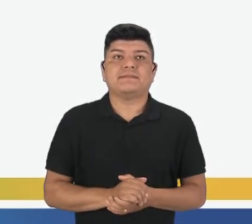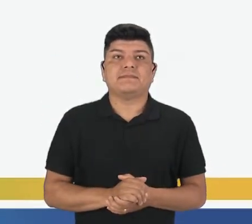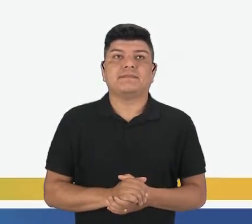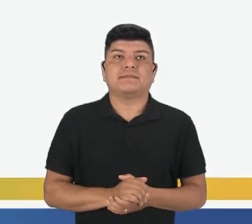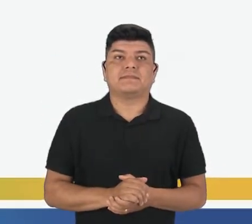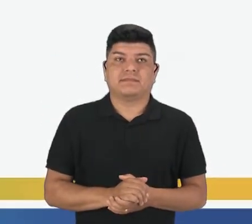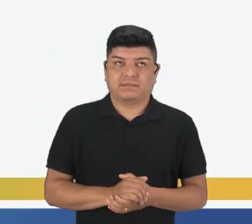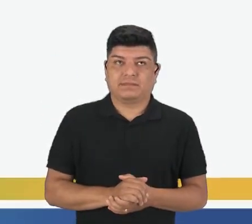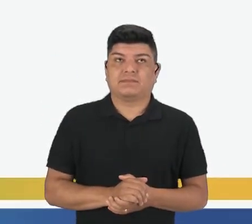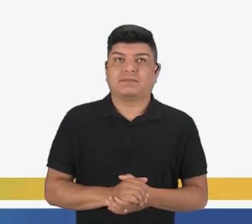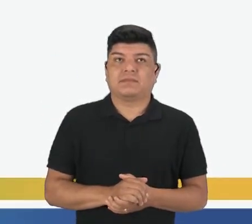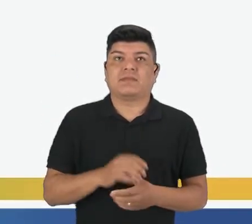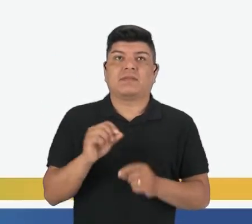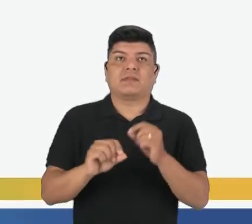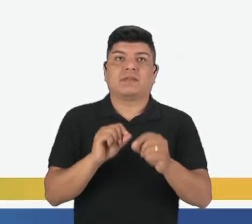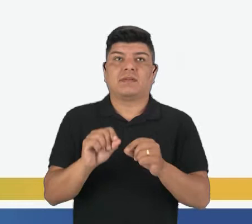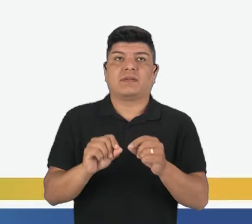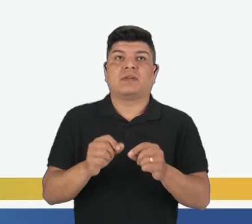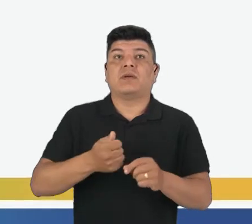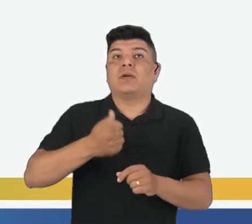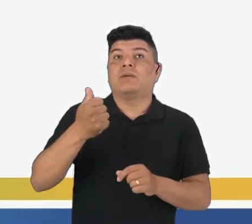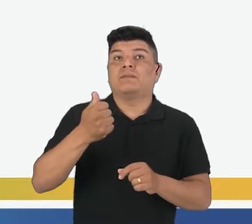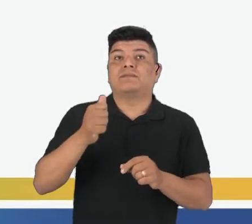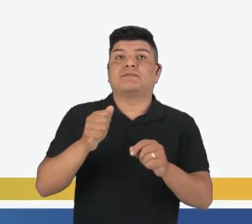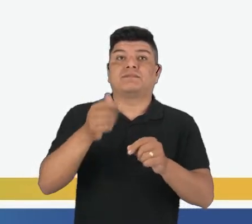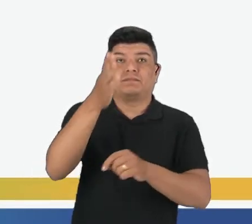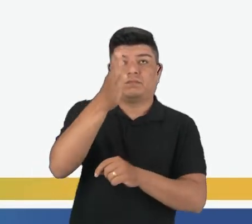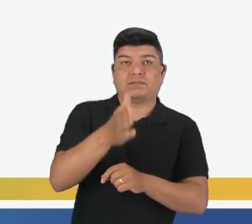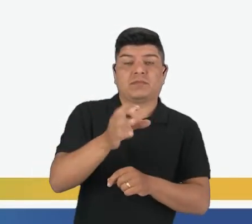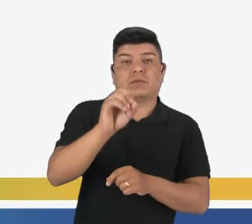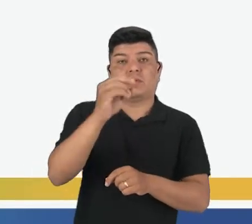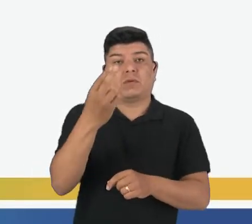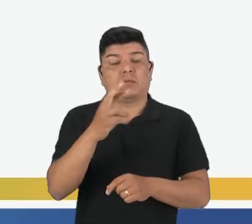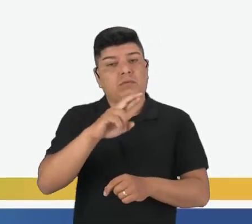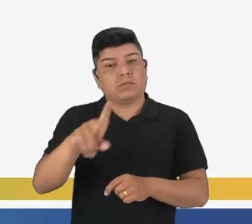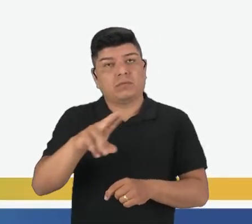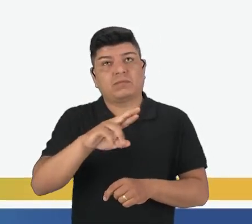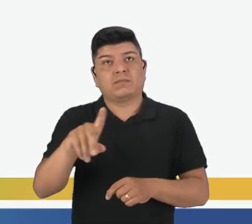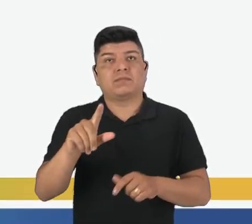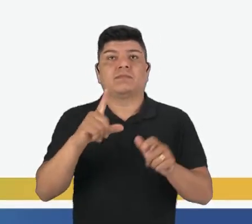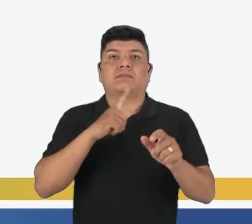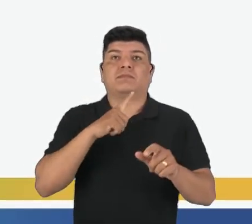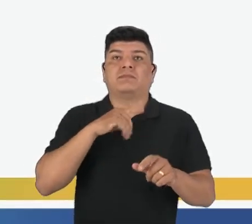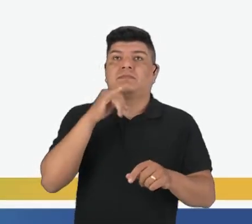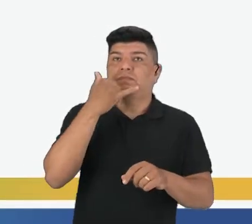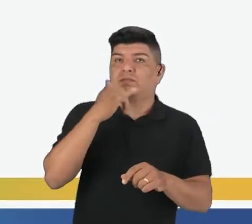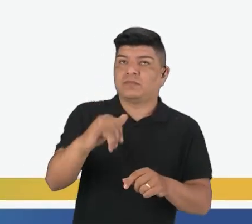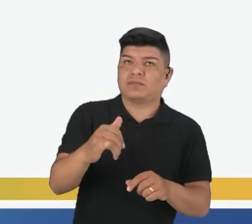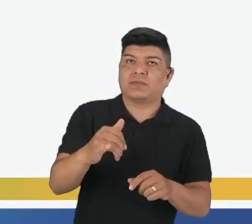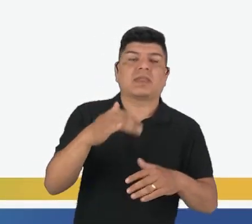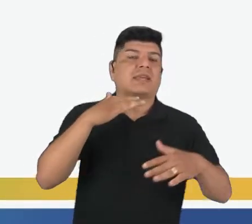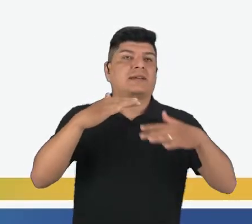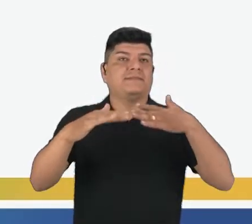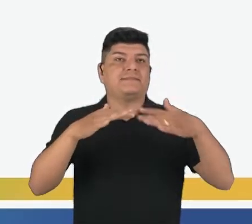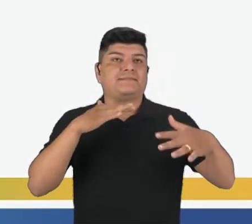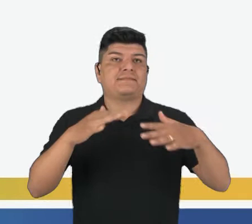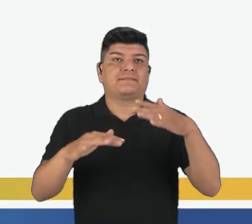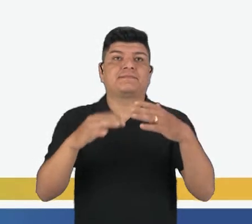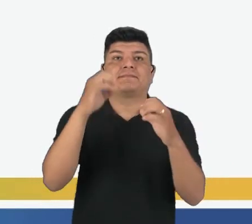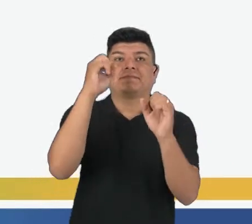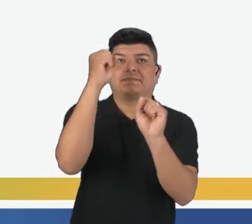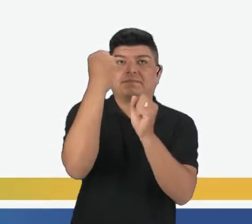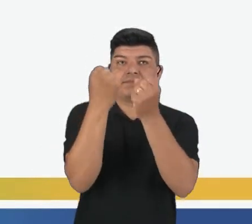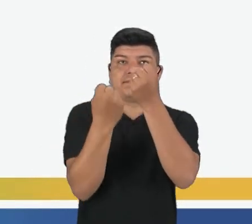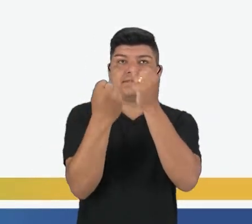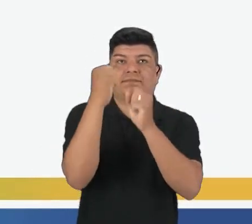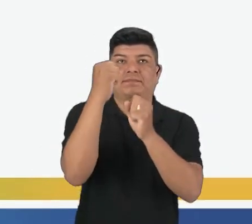Fonte de energia são matérias-primas que, direta ou indiretamente, produzem energia para movimentar as máquinas,